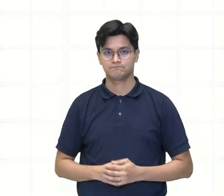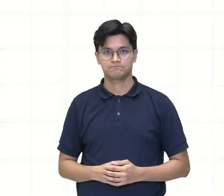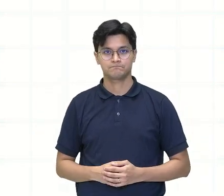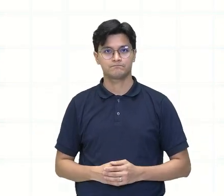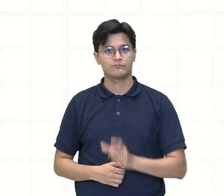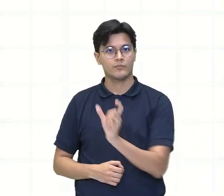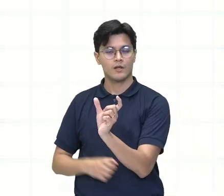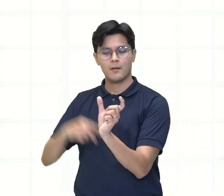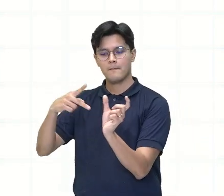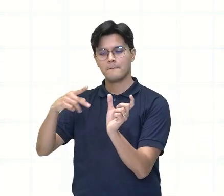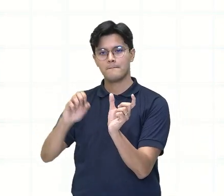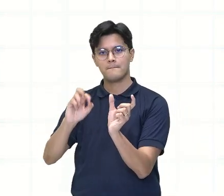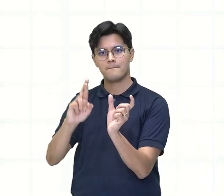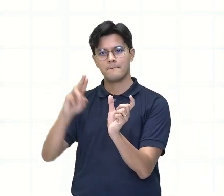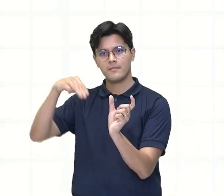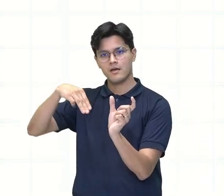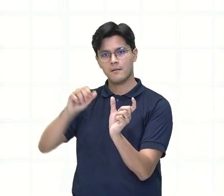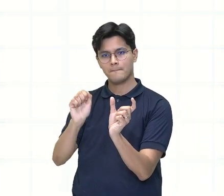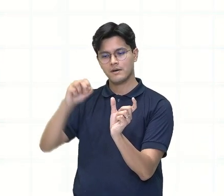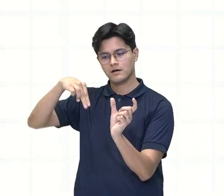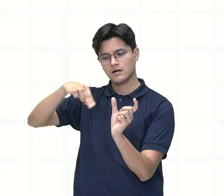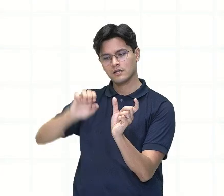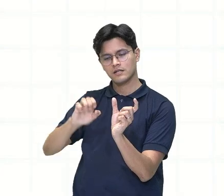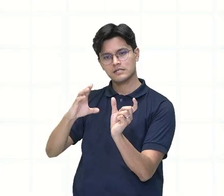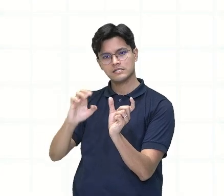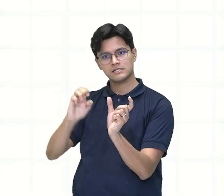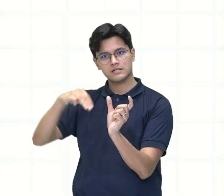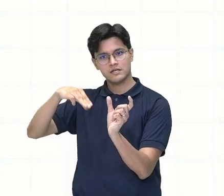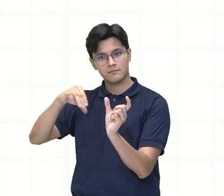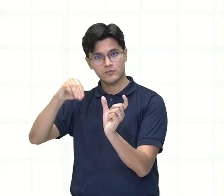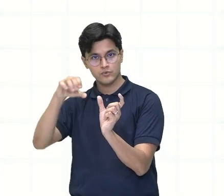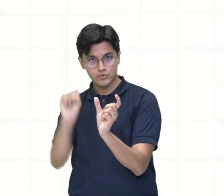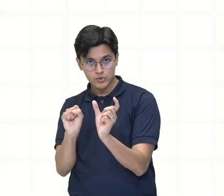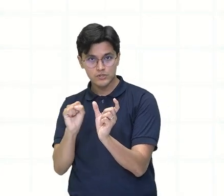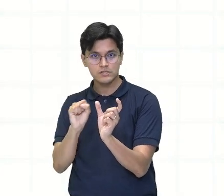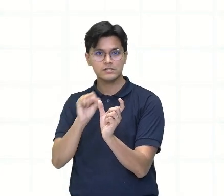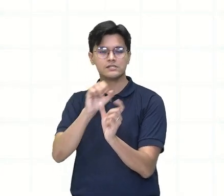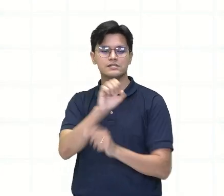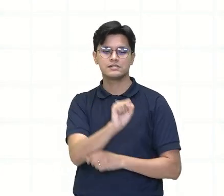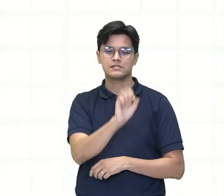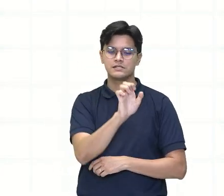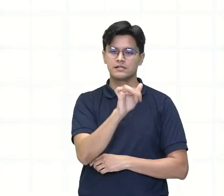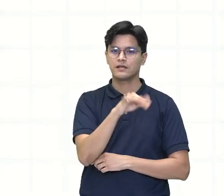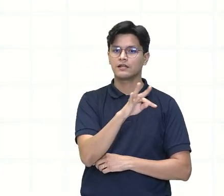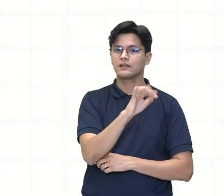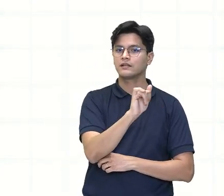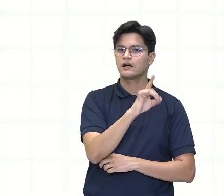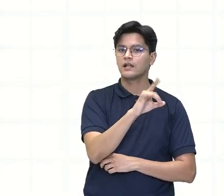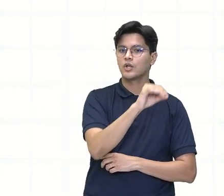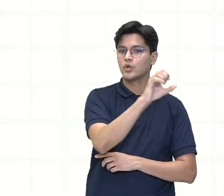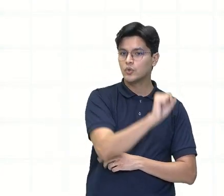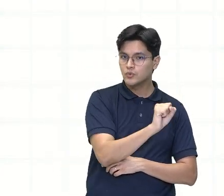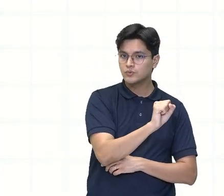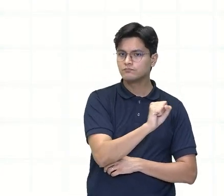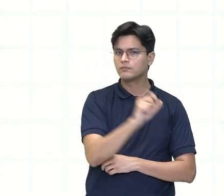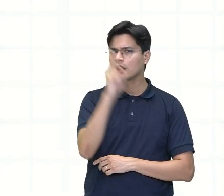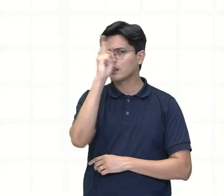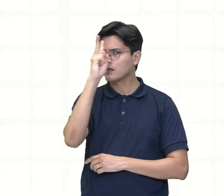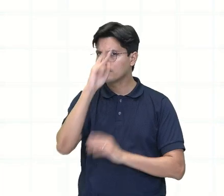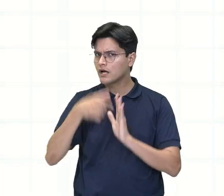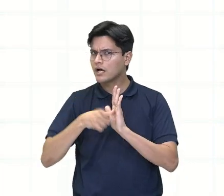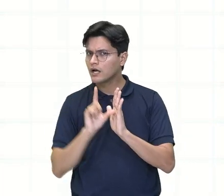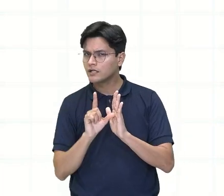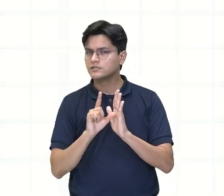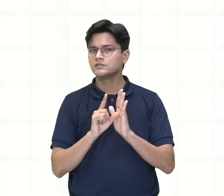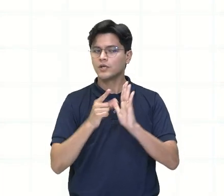Permanecemos sentados. Lembram lá da regrinha da equação que eu coloquei para vocês, né? Então, predicado